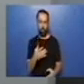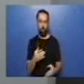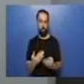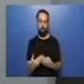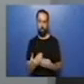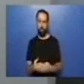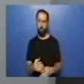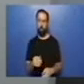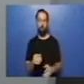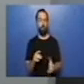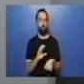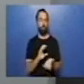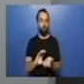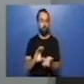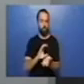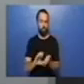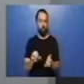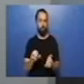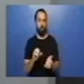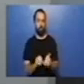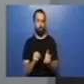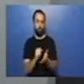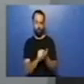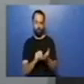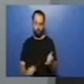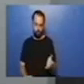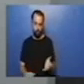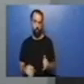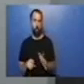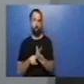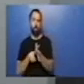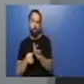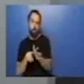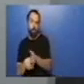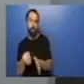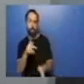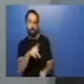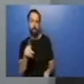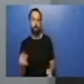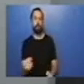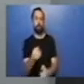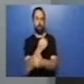tutor de vocês. Não esqueçam de tirar dúvidas se tiverem. Grande abraço. Fiquem com Deus.